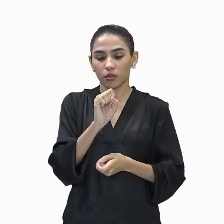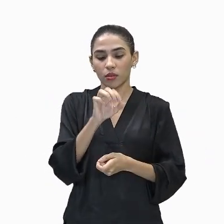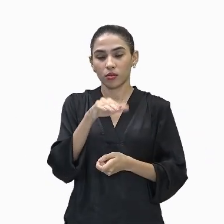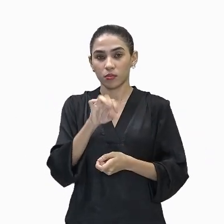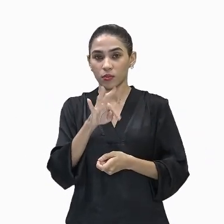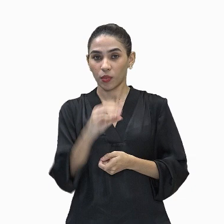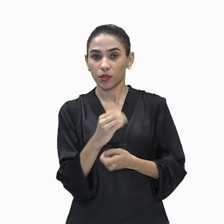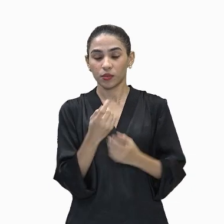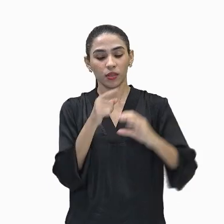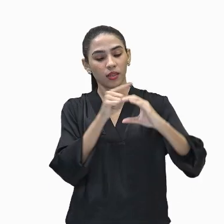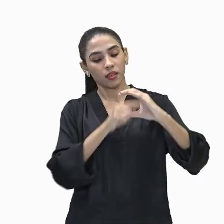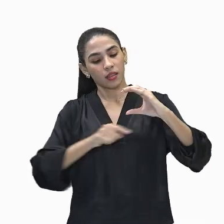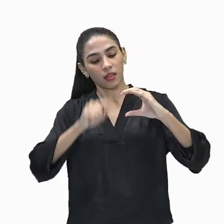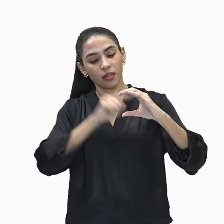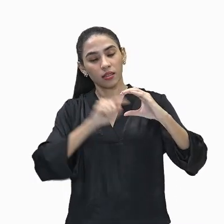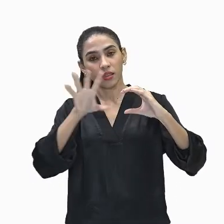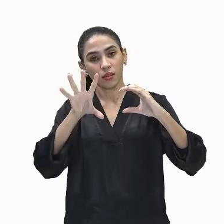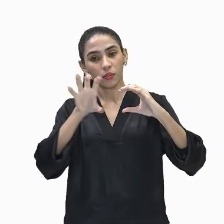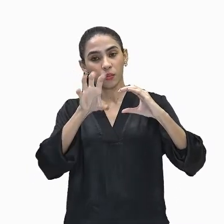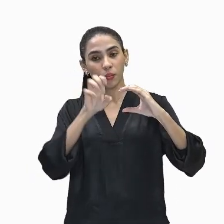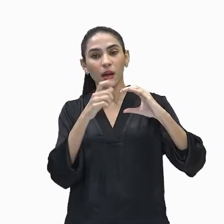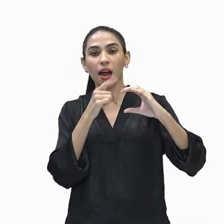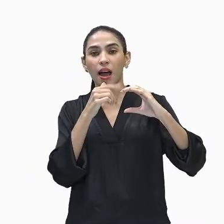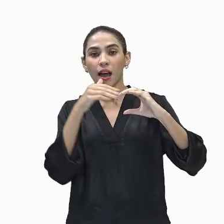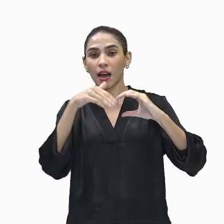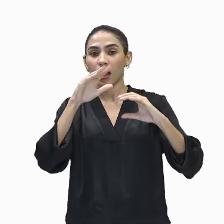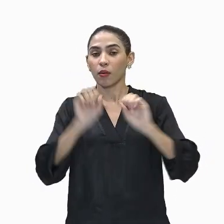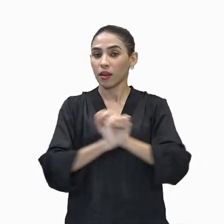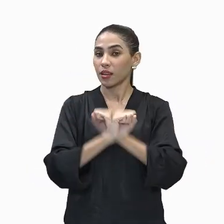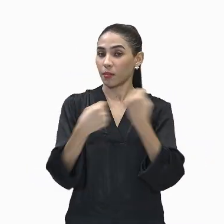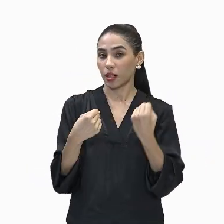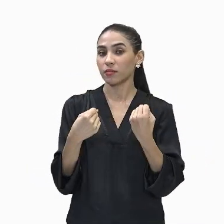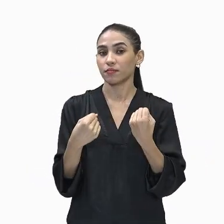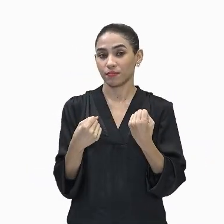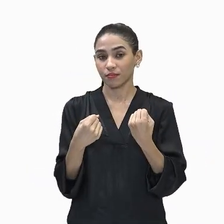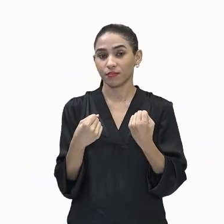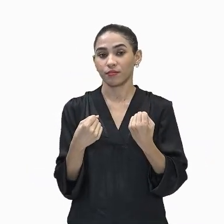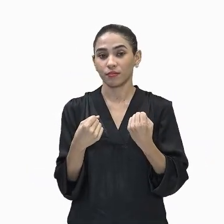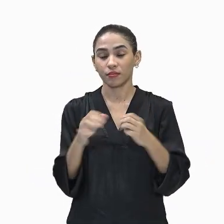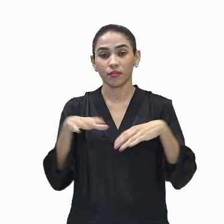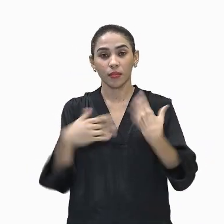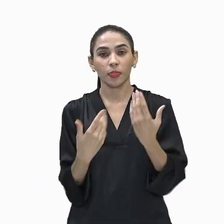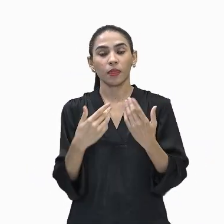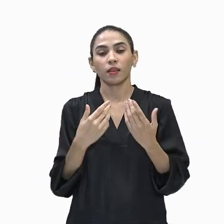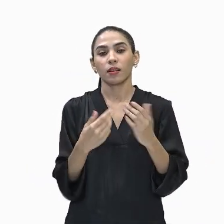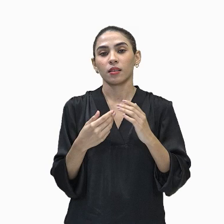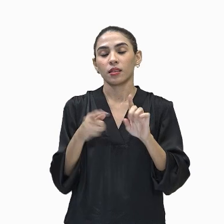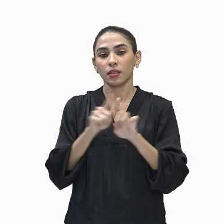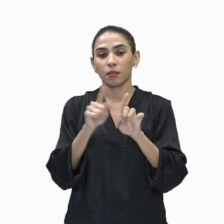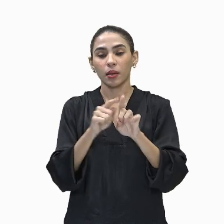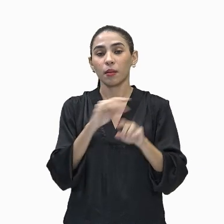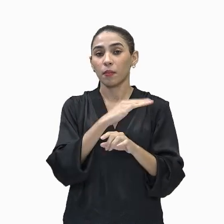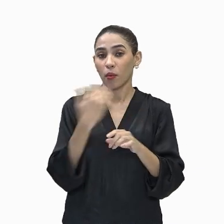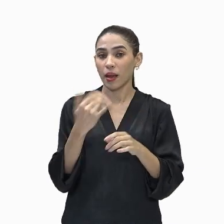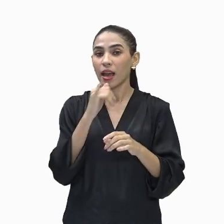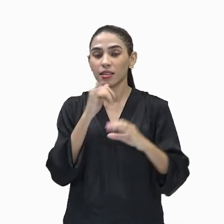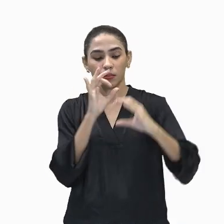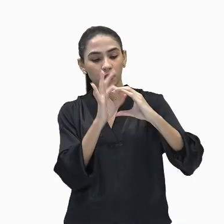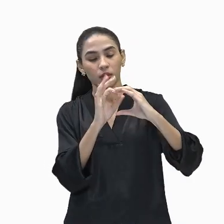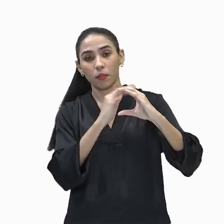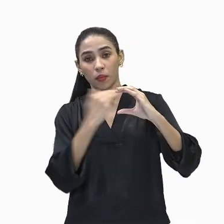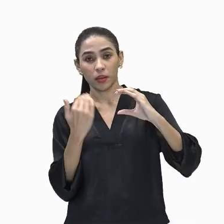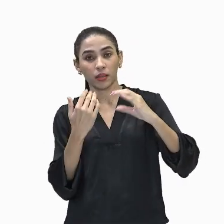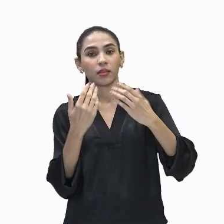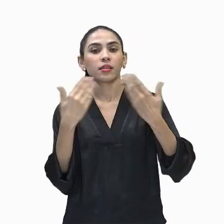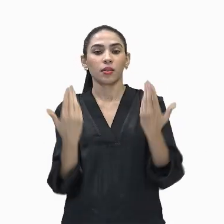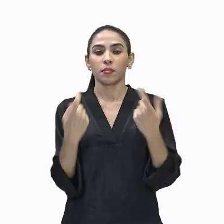essa célula ia absorver tanta água que iria romper, né? Então, esse protozoário iria morrer, no caso. Então, eles precisam